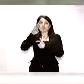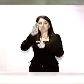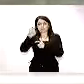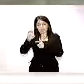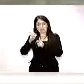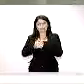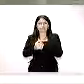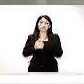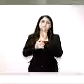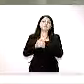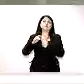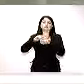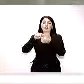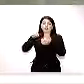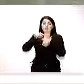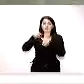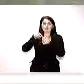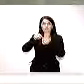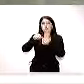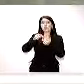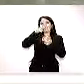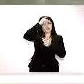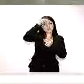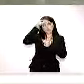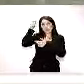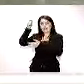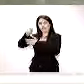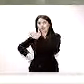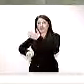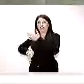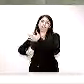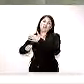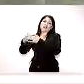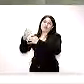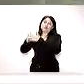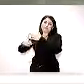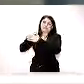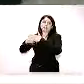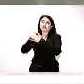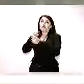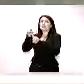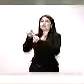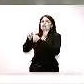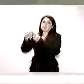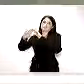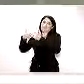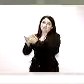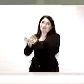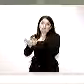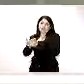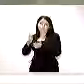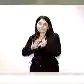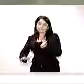contratação da Prefeitura construção de Escola de Ensino Fundamental aqui também a instrução